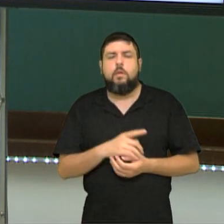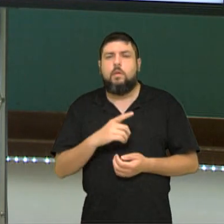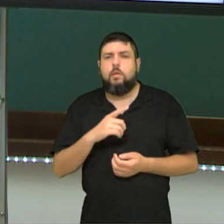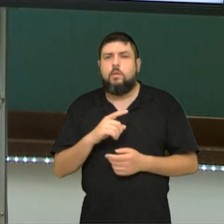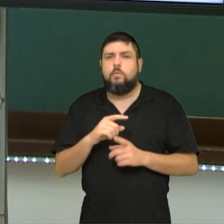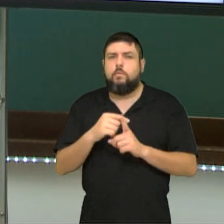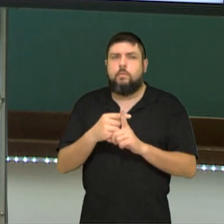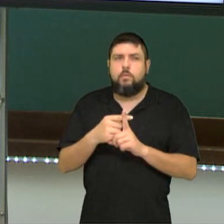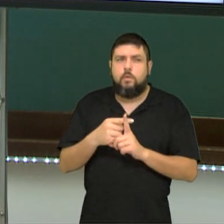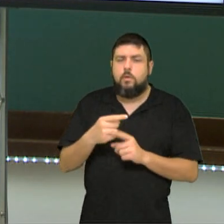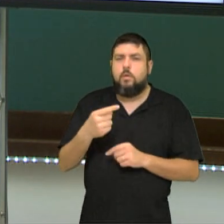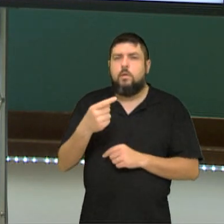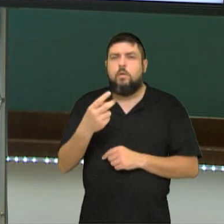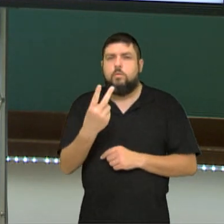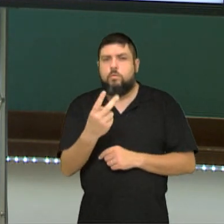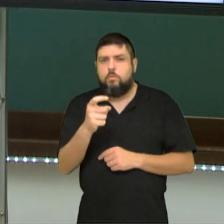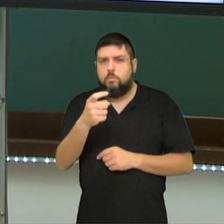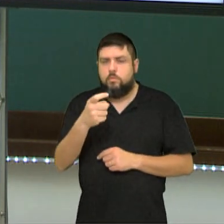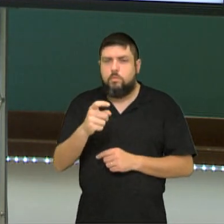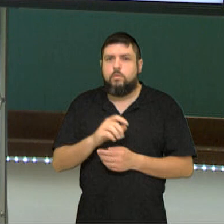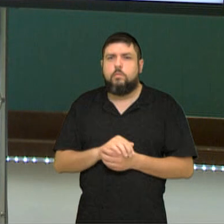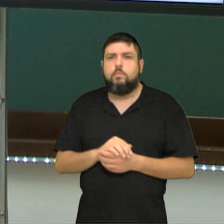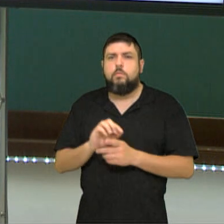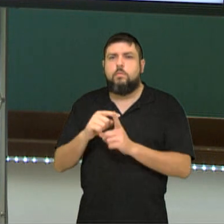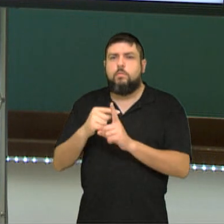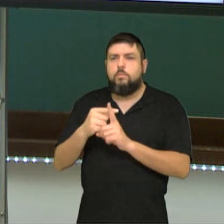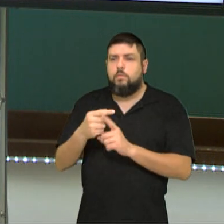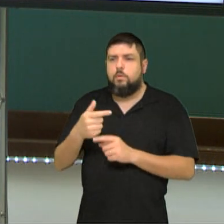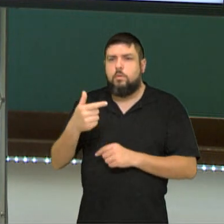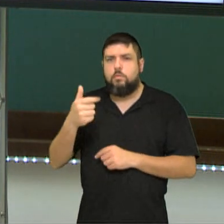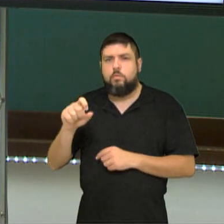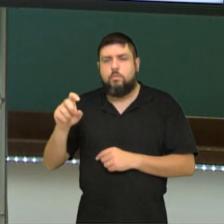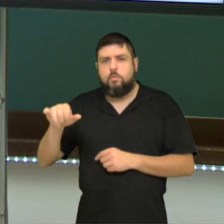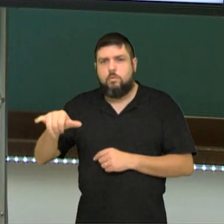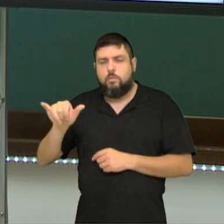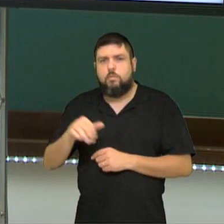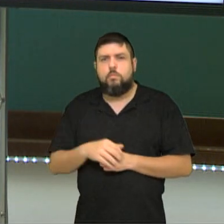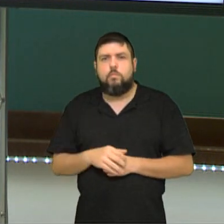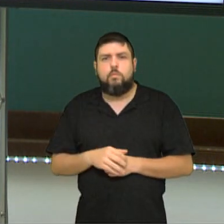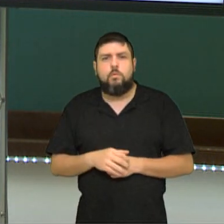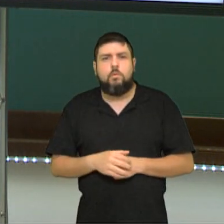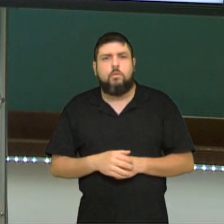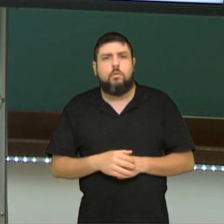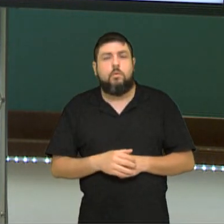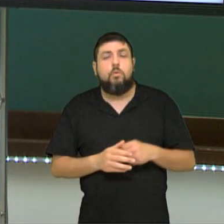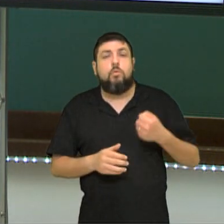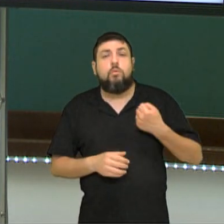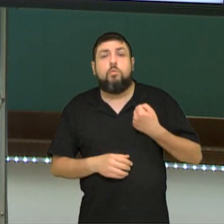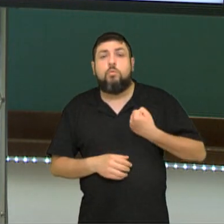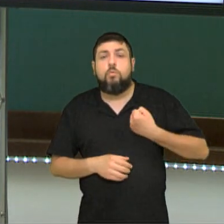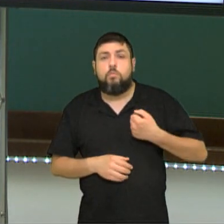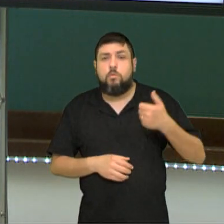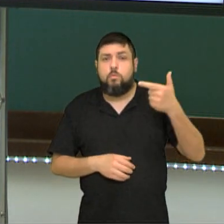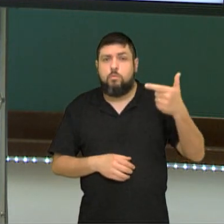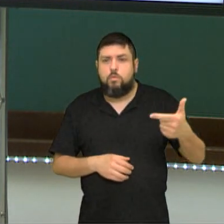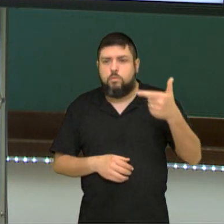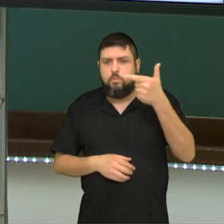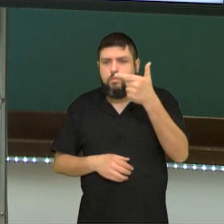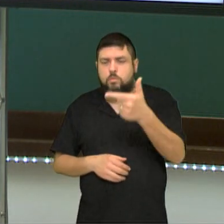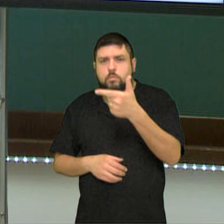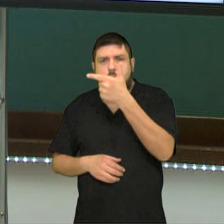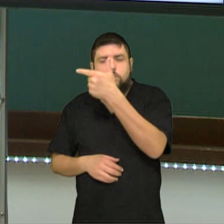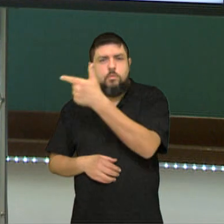mais 2x. E 2 lados igual a y, mais 2y. O 2 apareceu nos 3 termos. Logo, é o